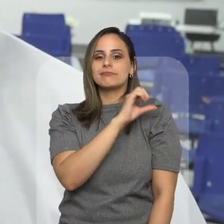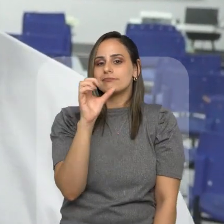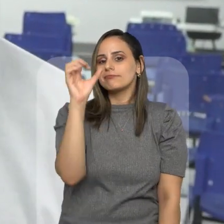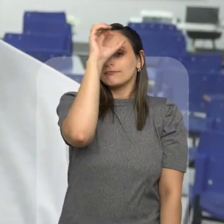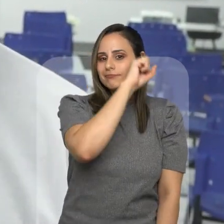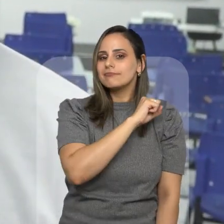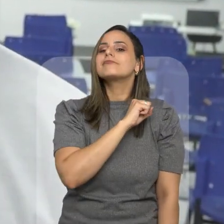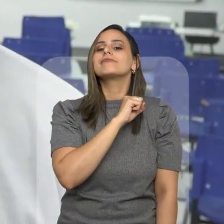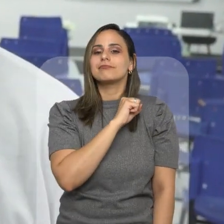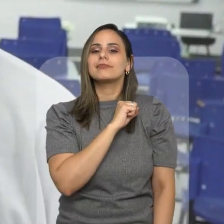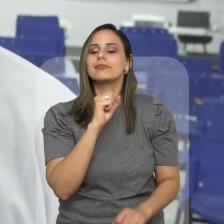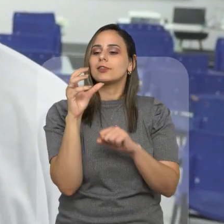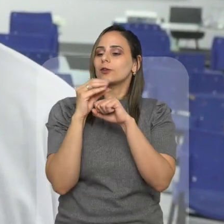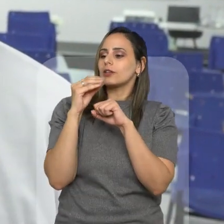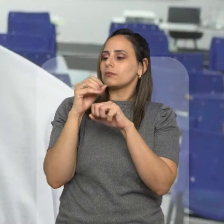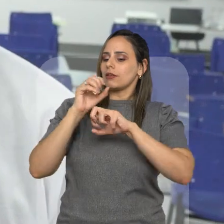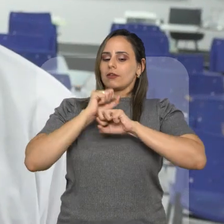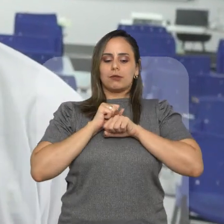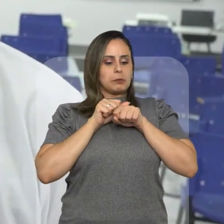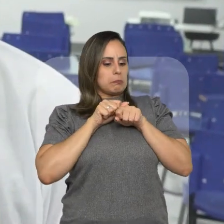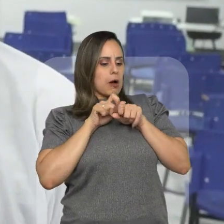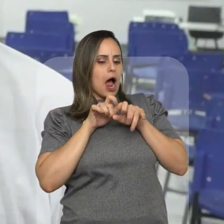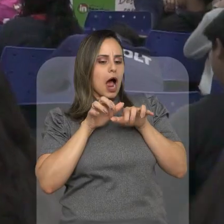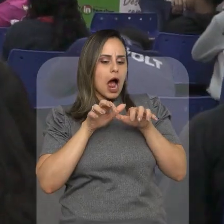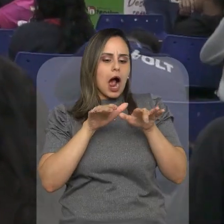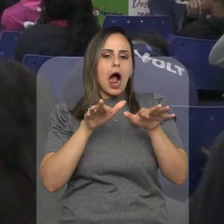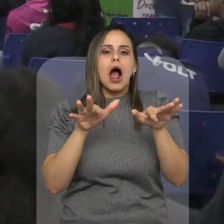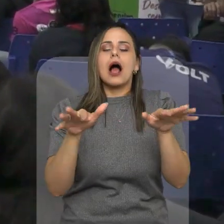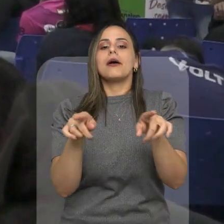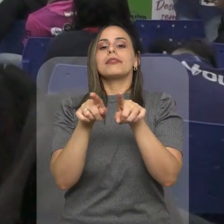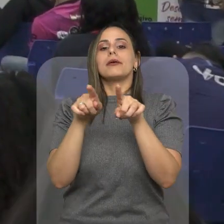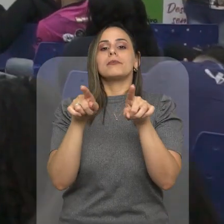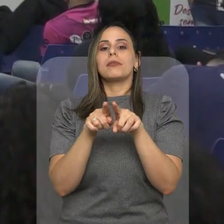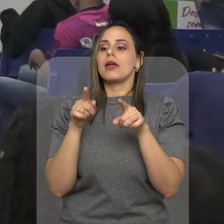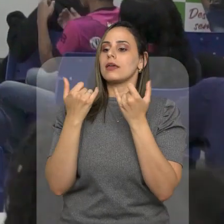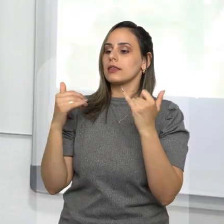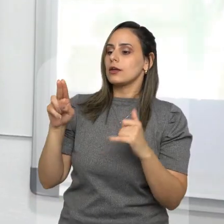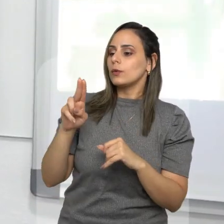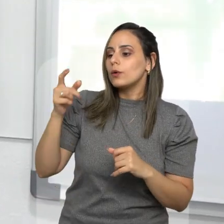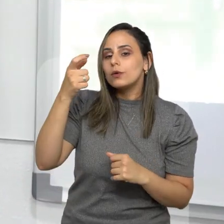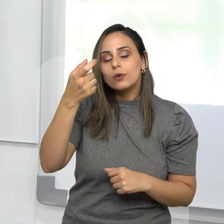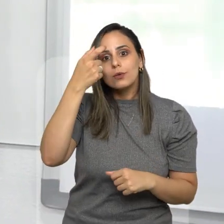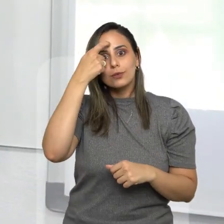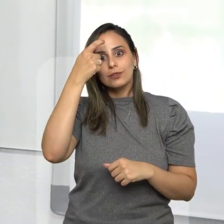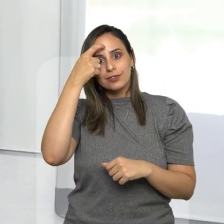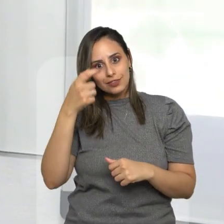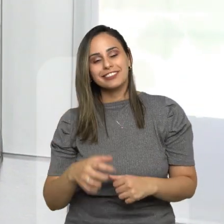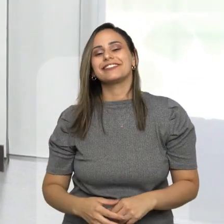geradores, multiplicadores desse conhecimento, sendo consumidores conscientes quanto ao uso da energia